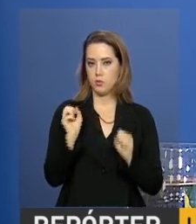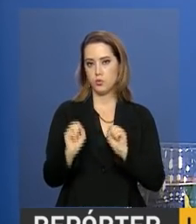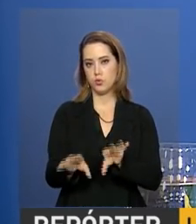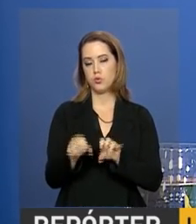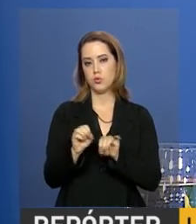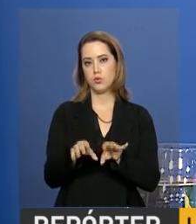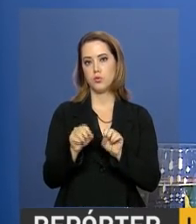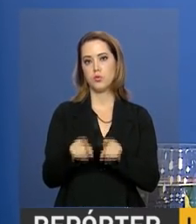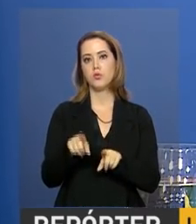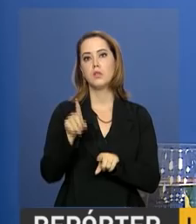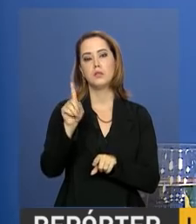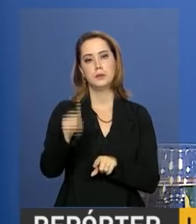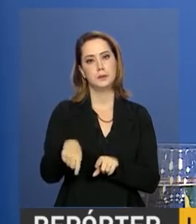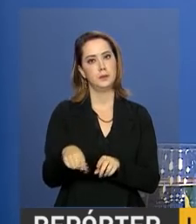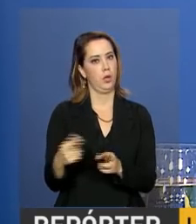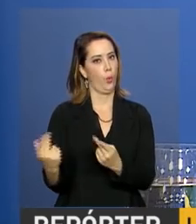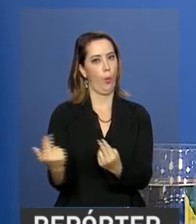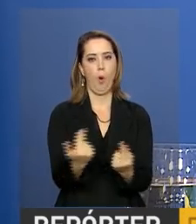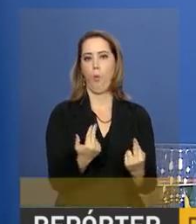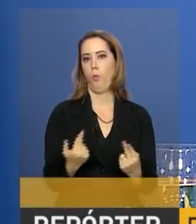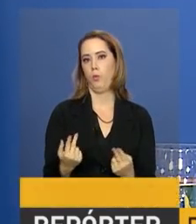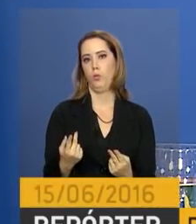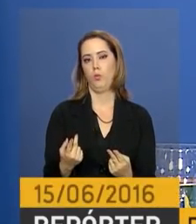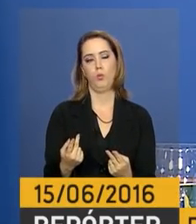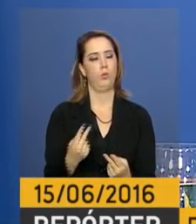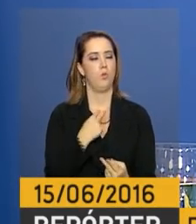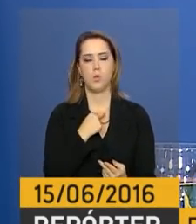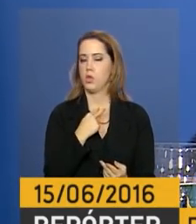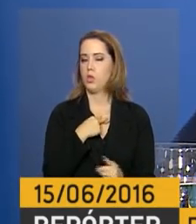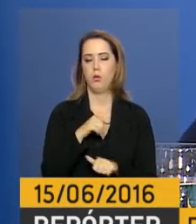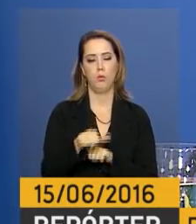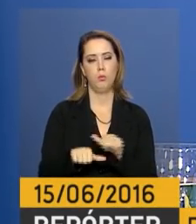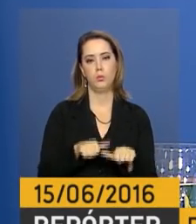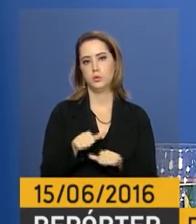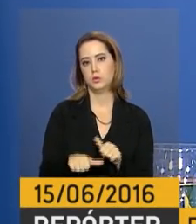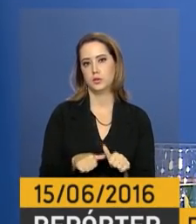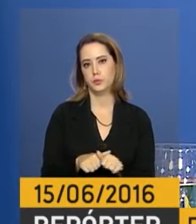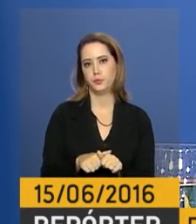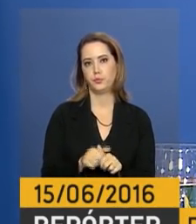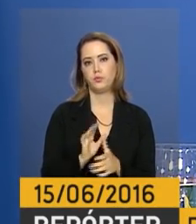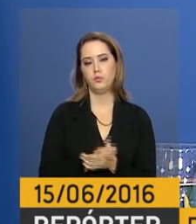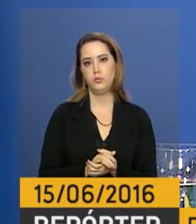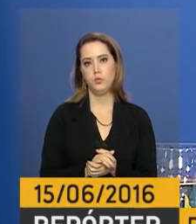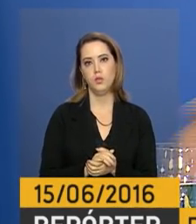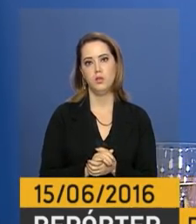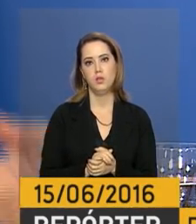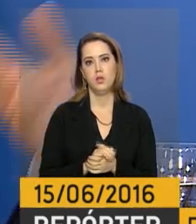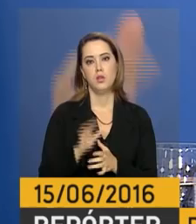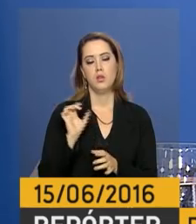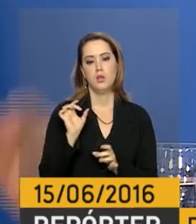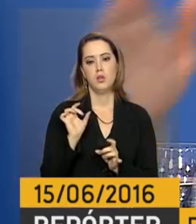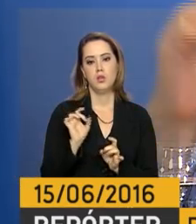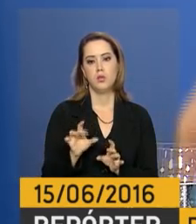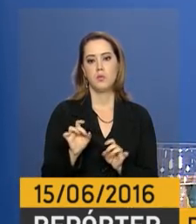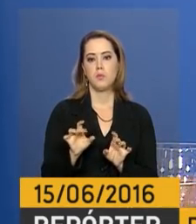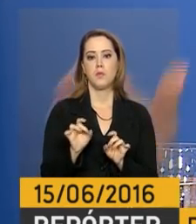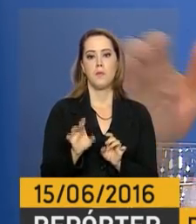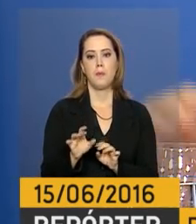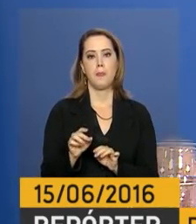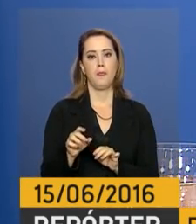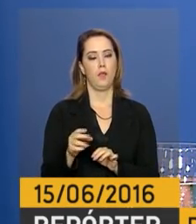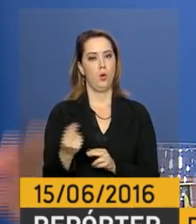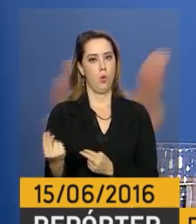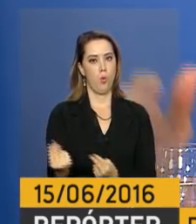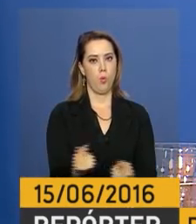educação serão preservadas. elas passam a obedecer o mesmo critério. Tudo isso